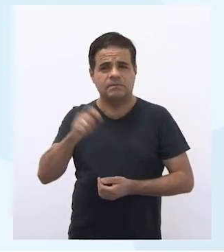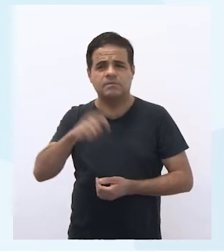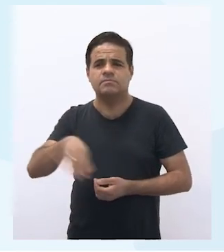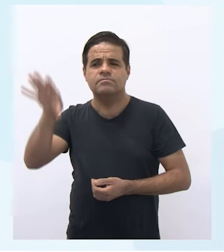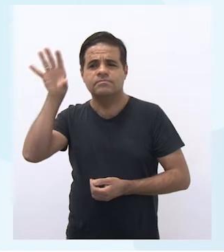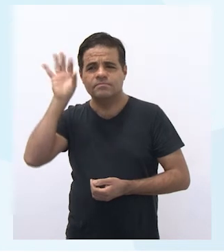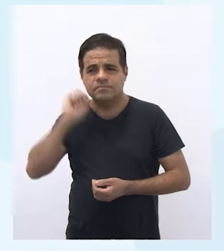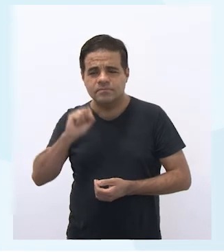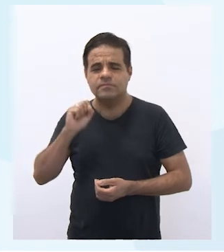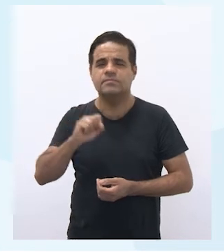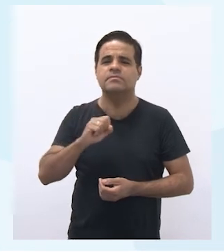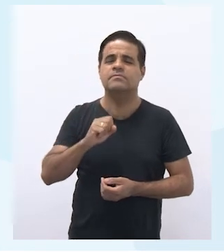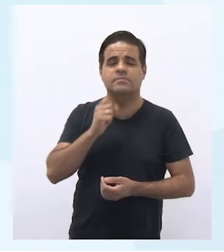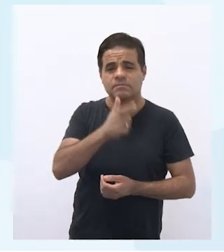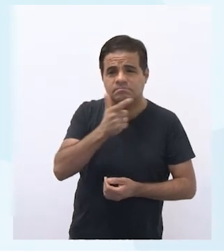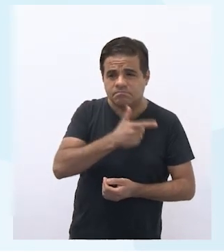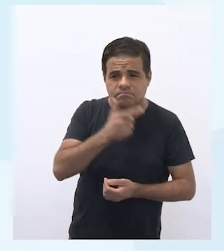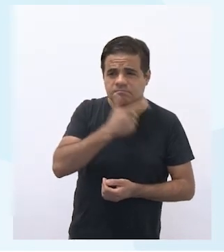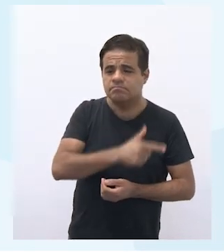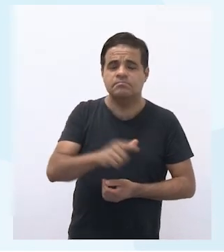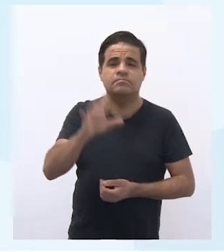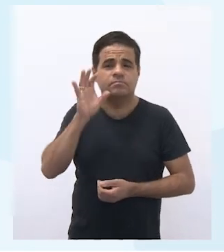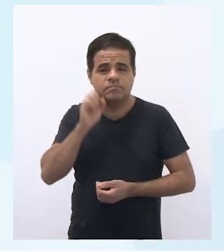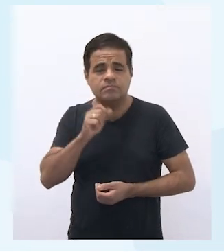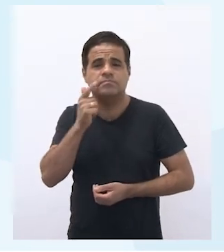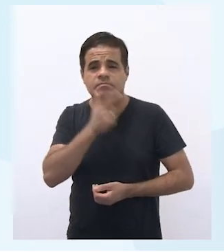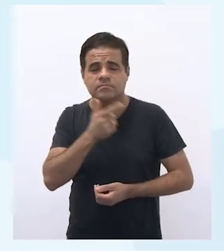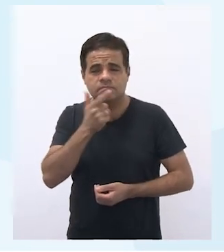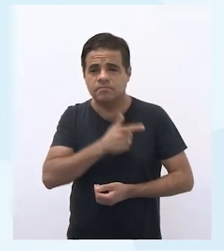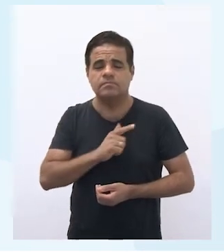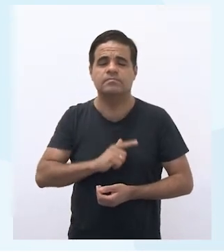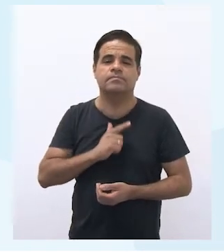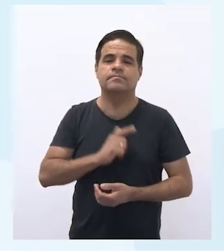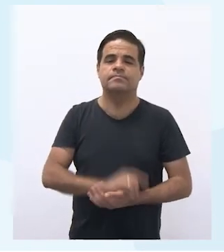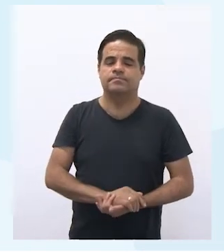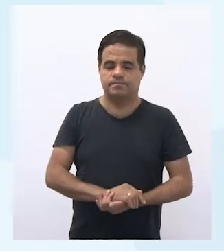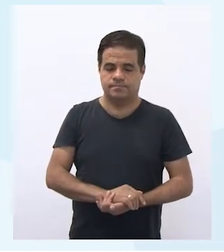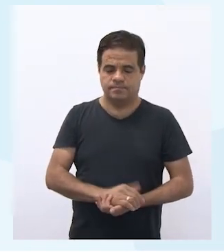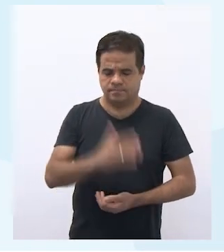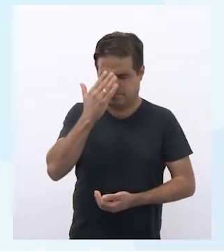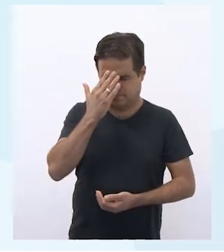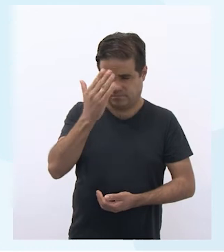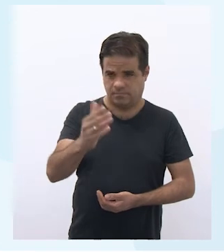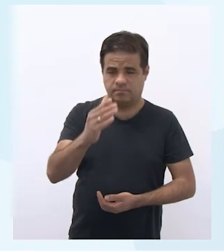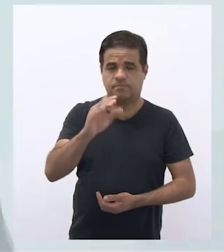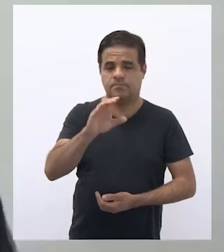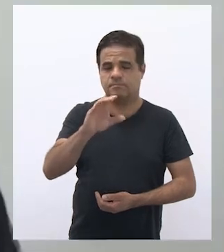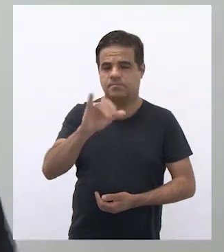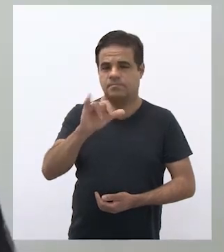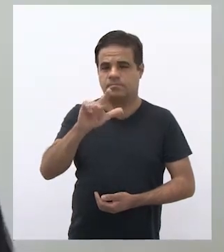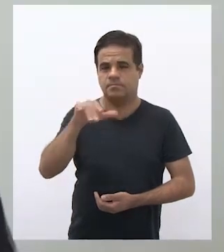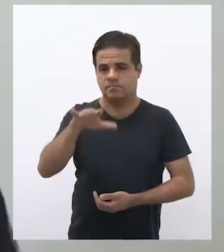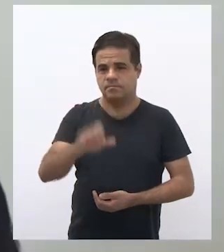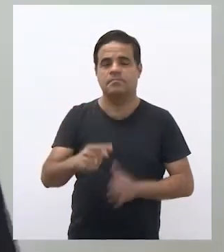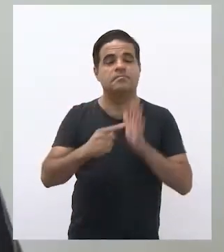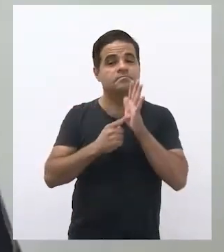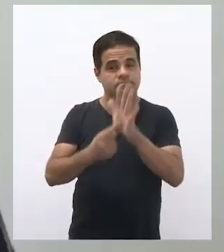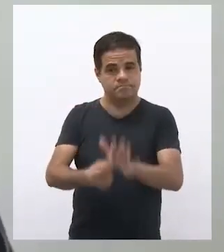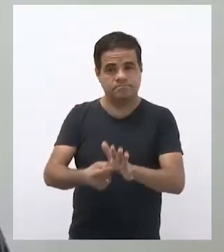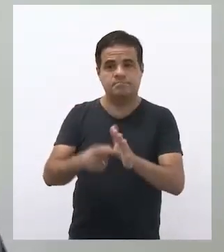áudio? Tá, né? Bom, obrigada, Silene, pela apresentação,